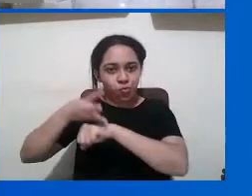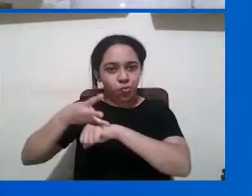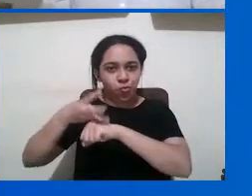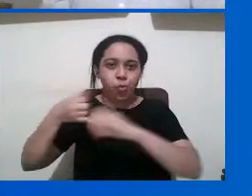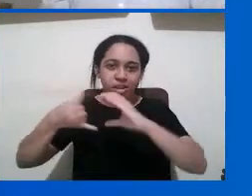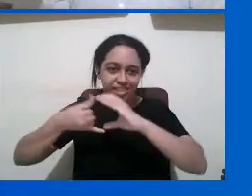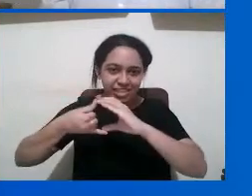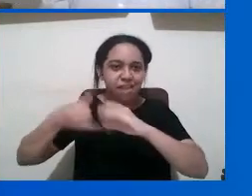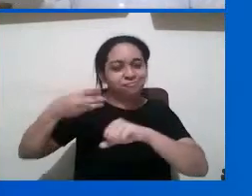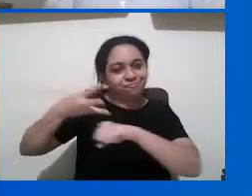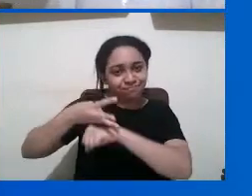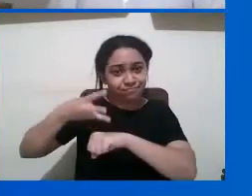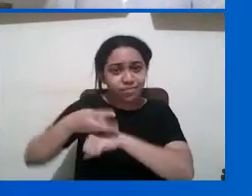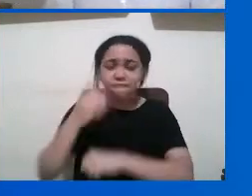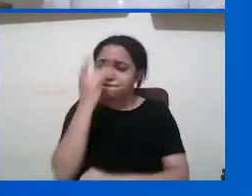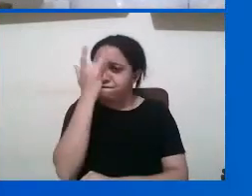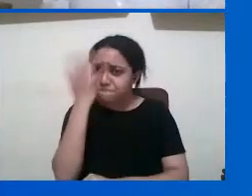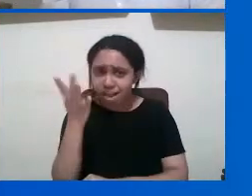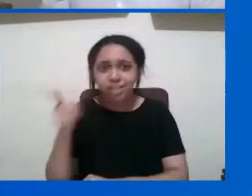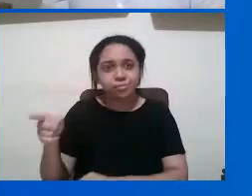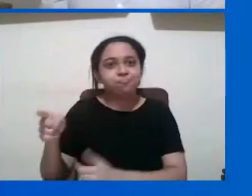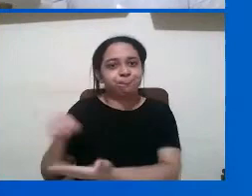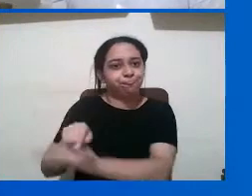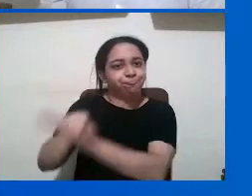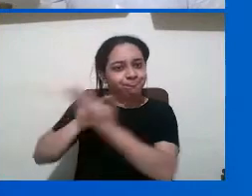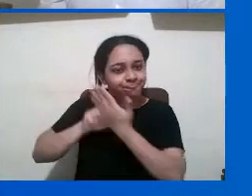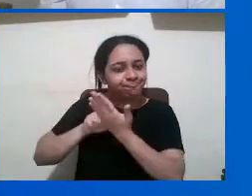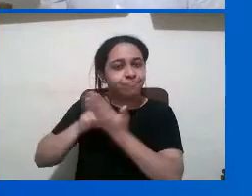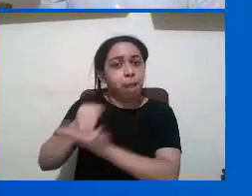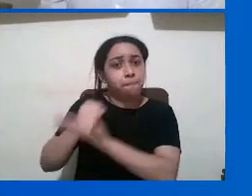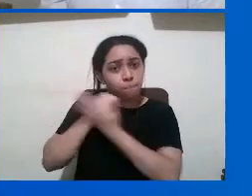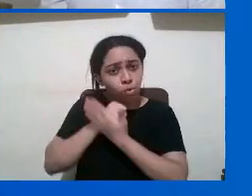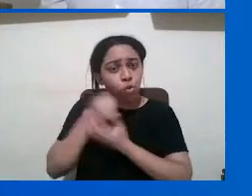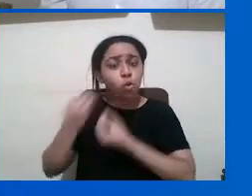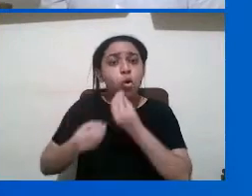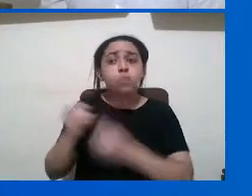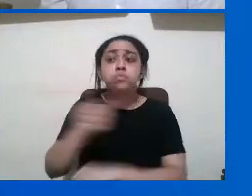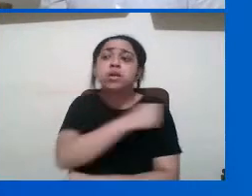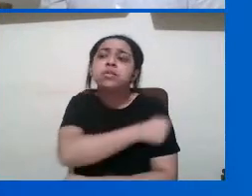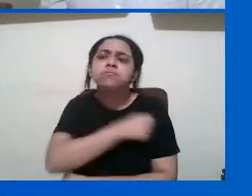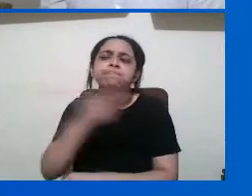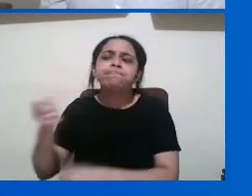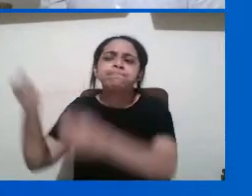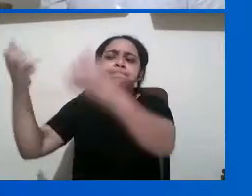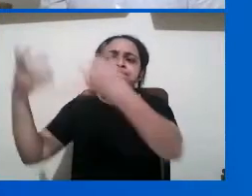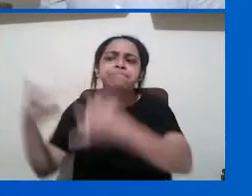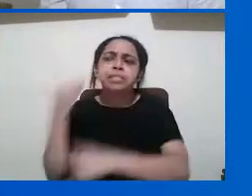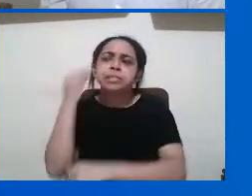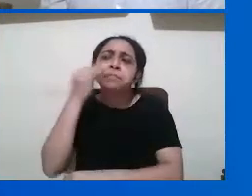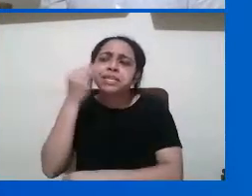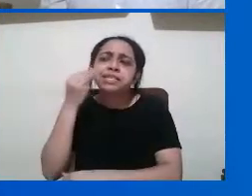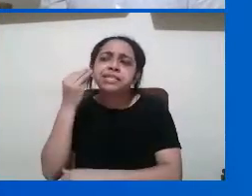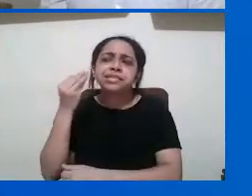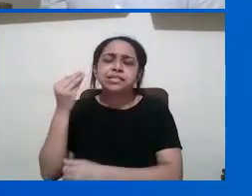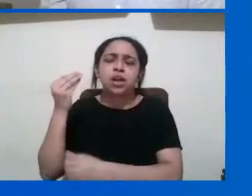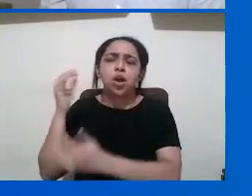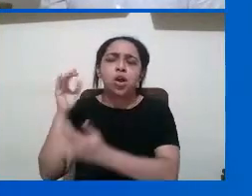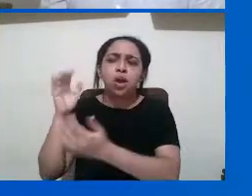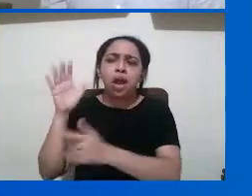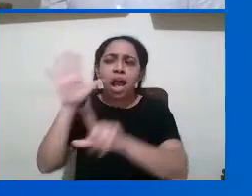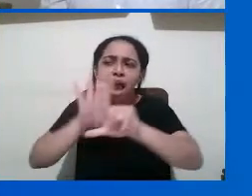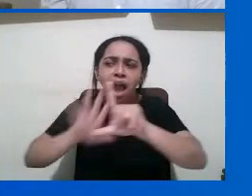poder questionar o aluno sobre a experiência desse aluno com o ambiente de